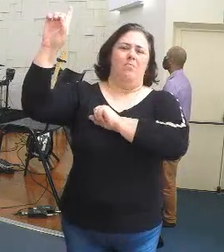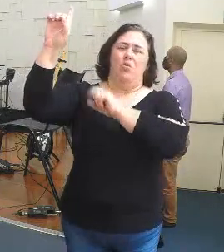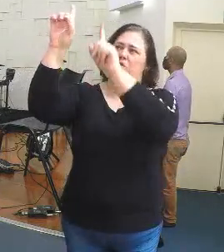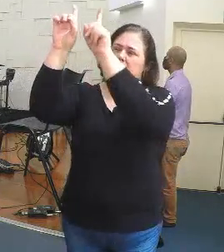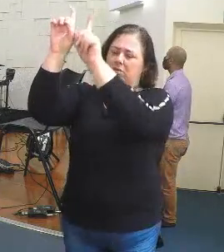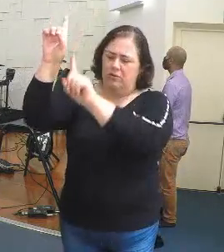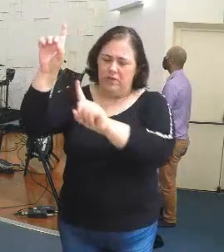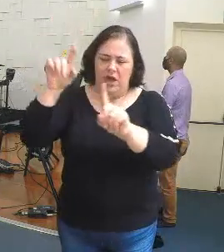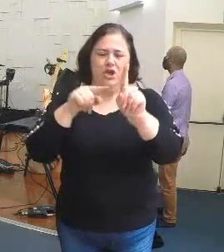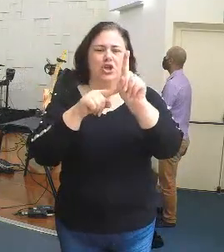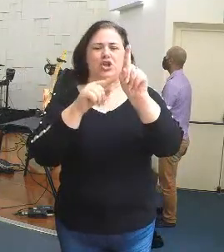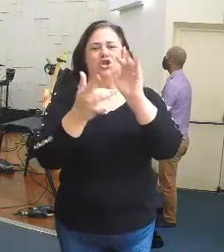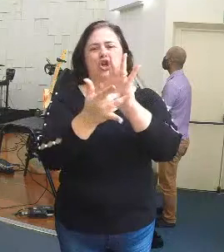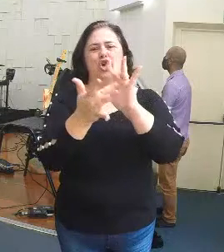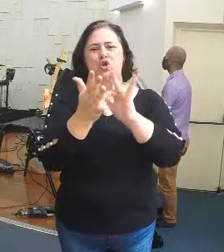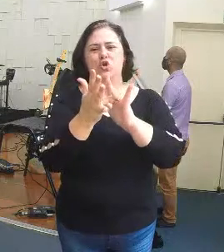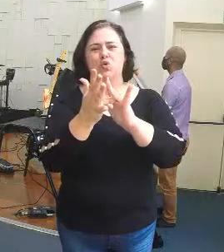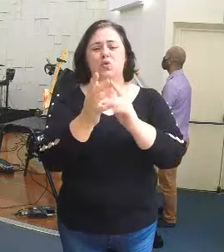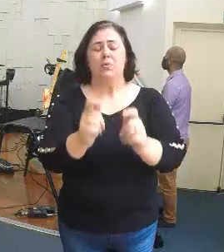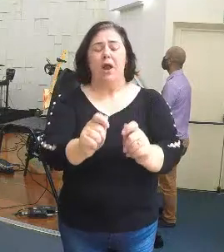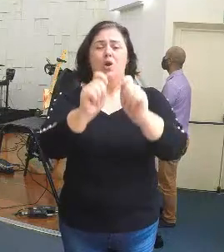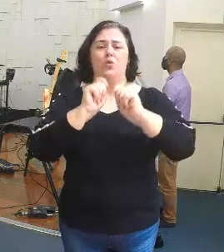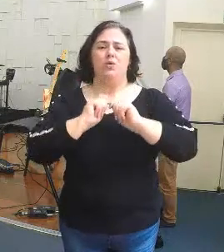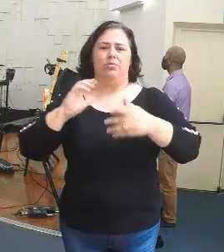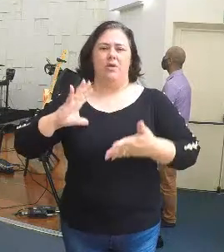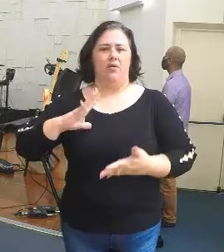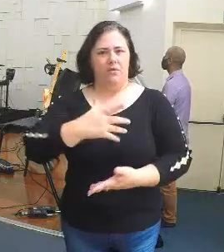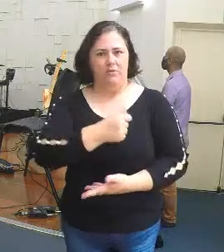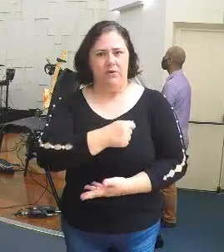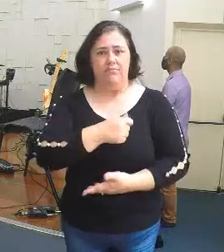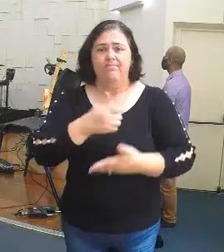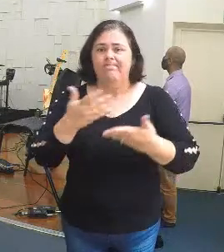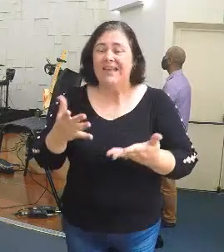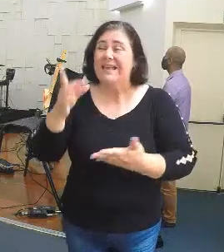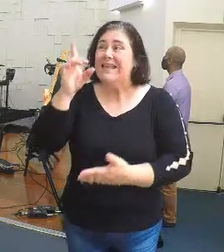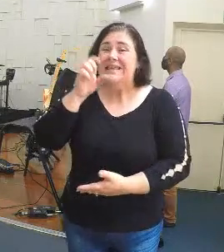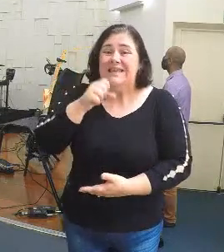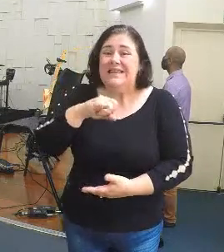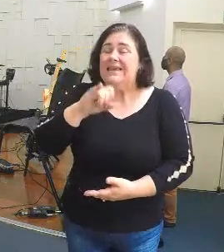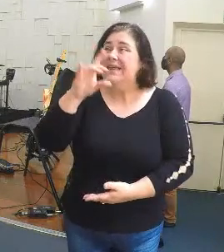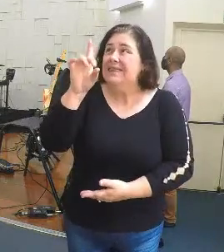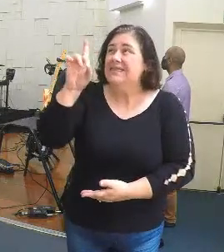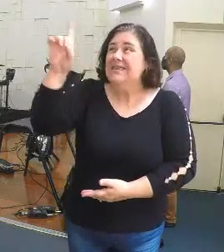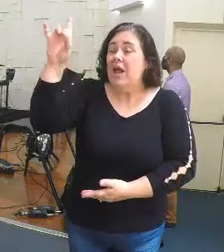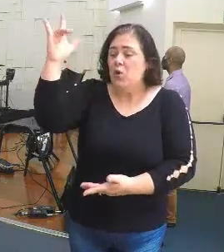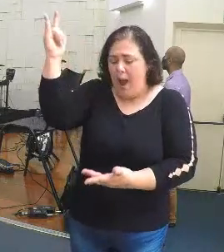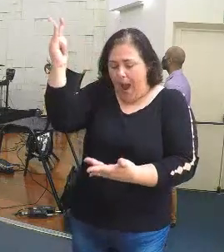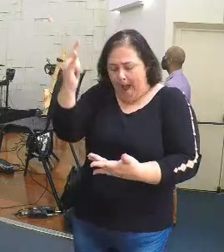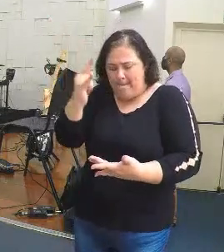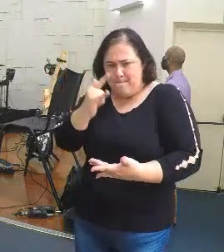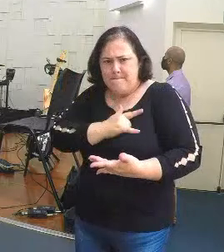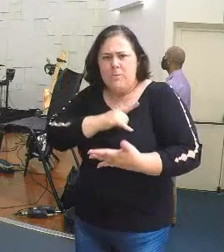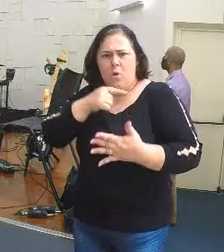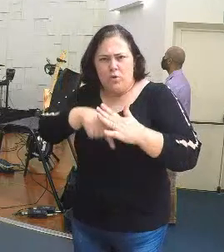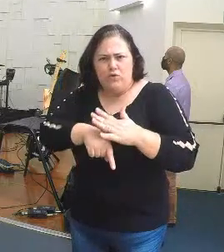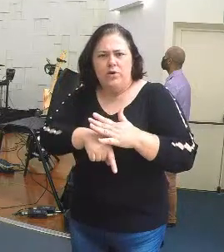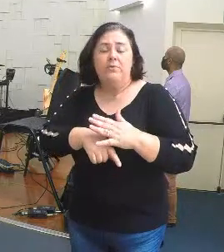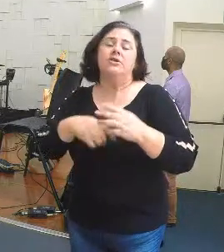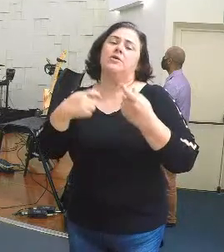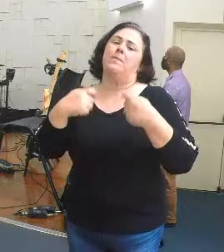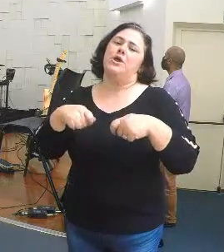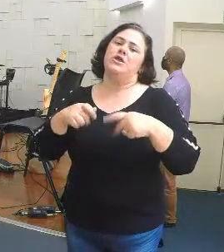nossos pecados. Amados, se Deus de tal maneira nos amou, devemos nós também